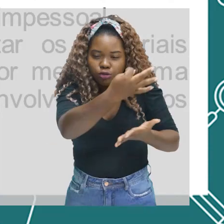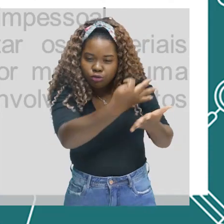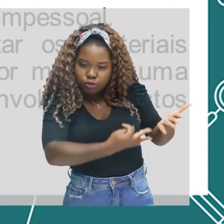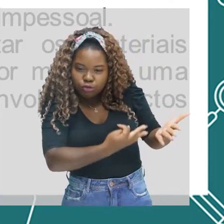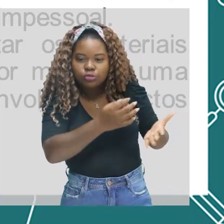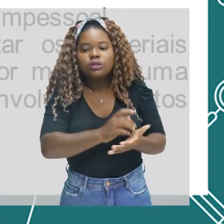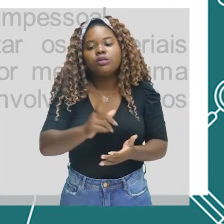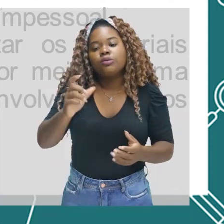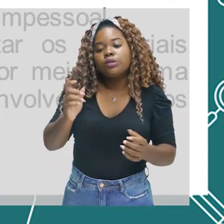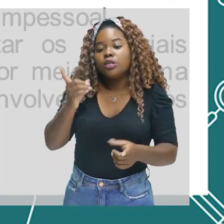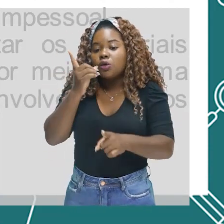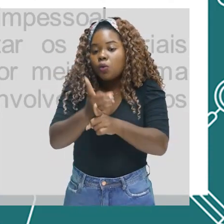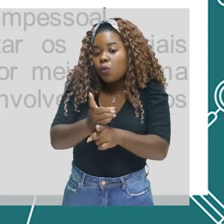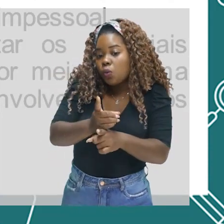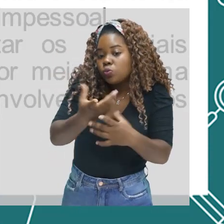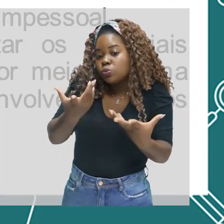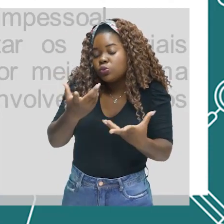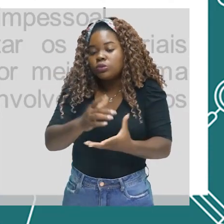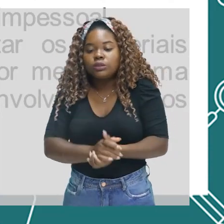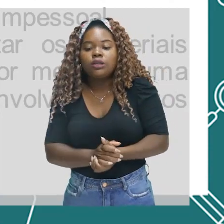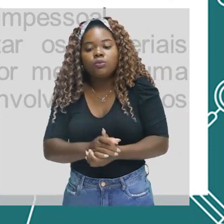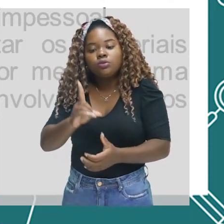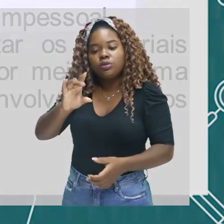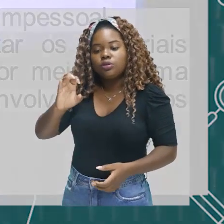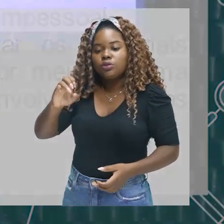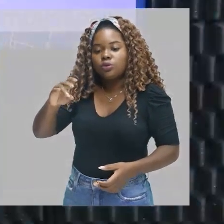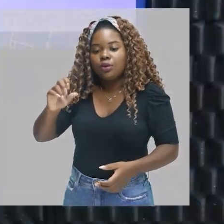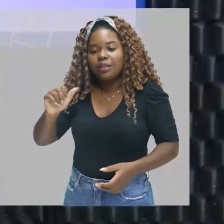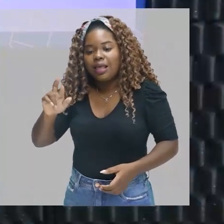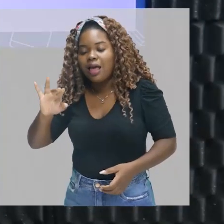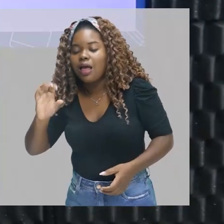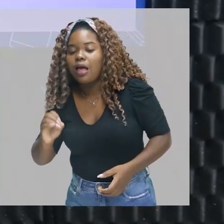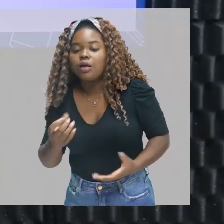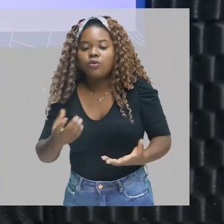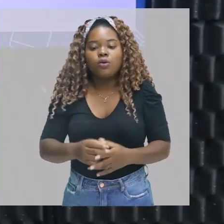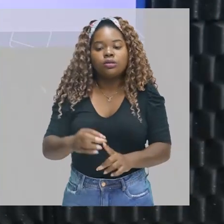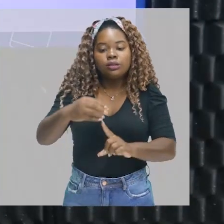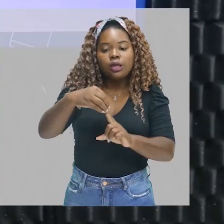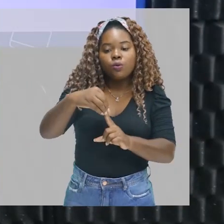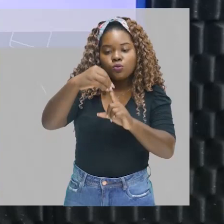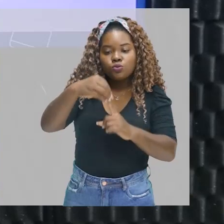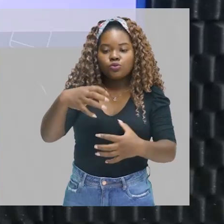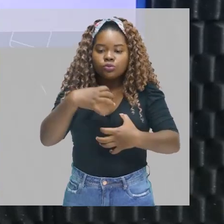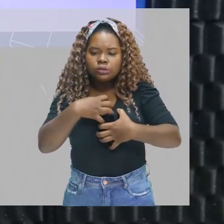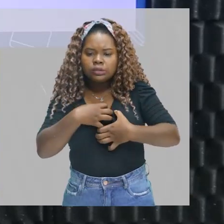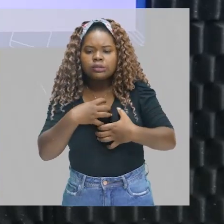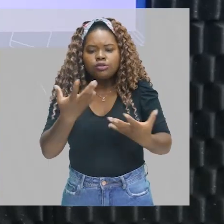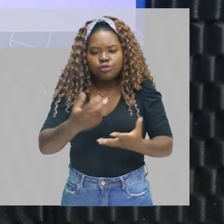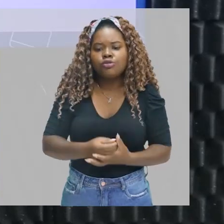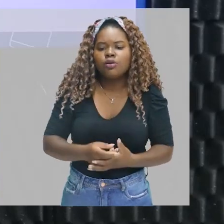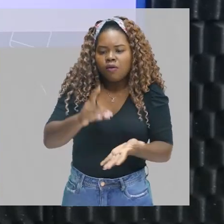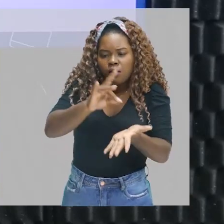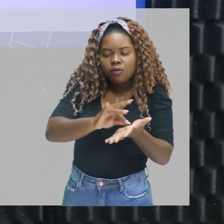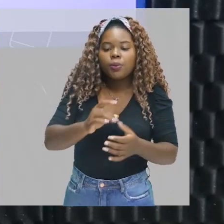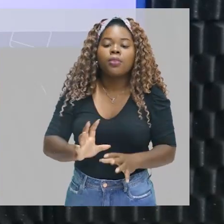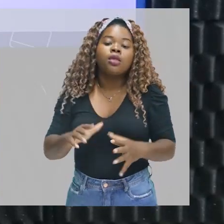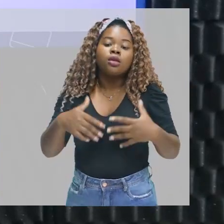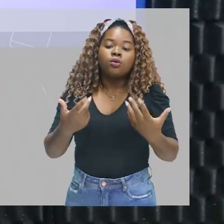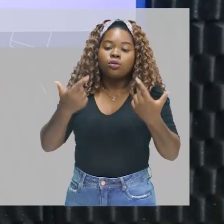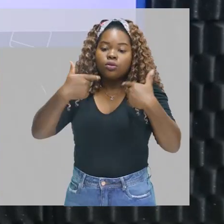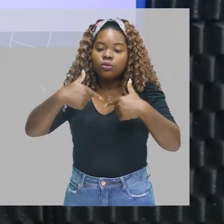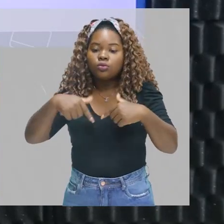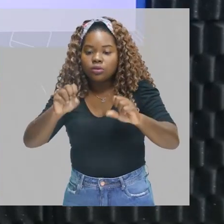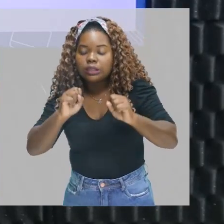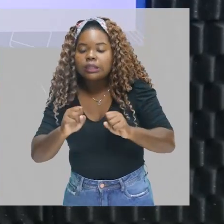nos dicionários, o seu sentido único, o seu sentido próprio. Enquanto que na linguagem conotativa seria um